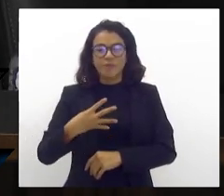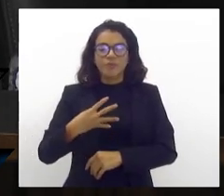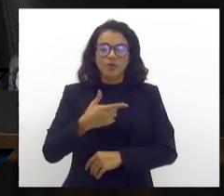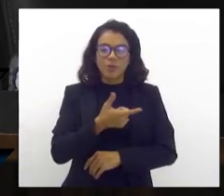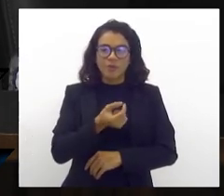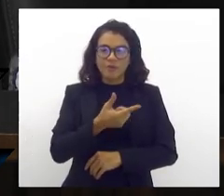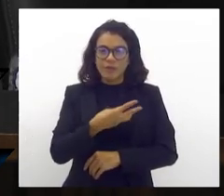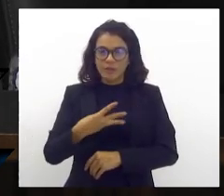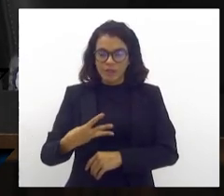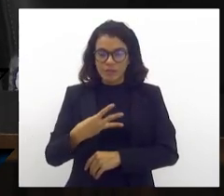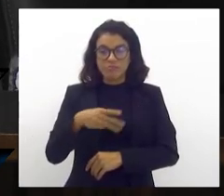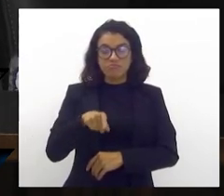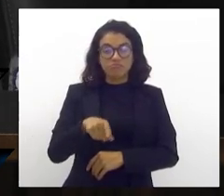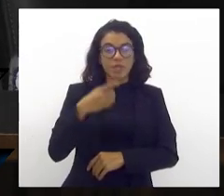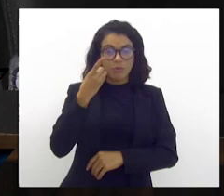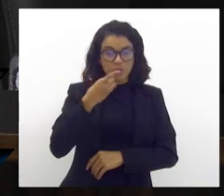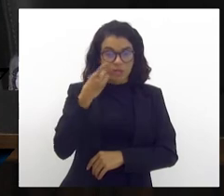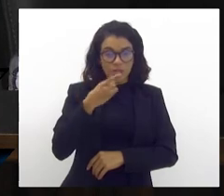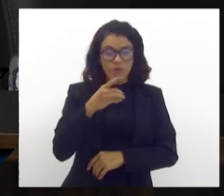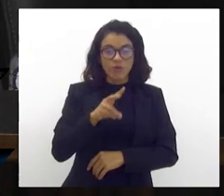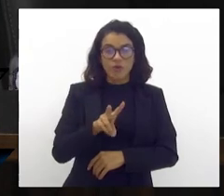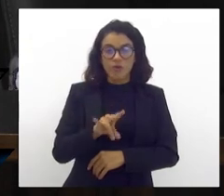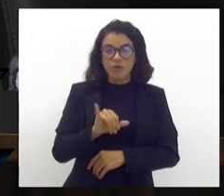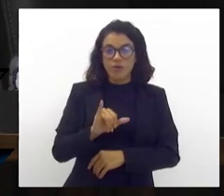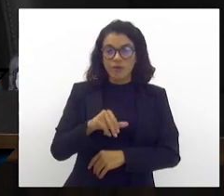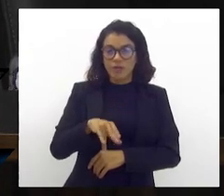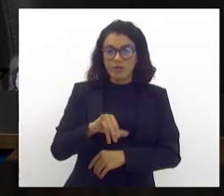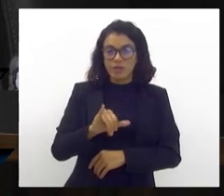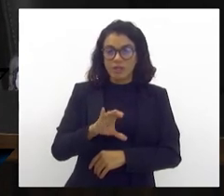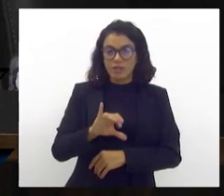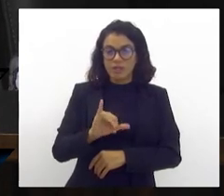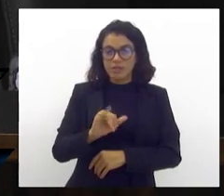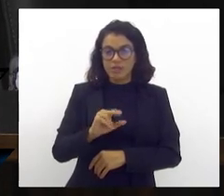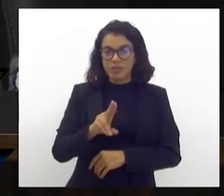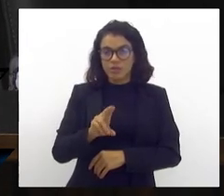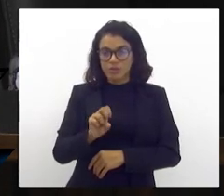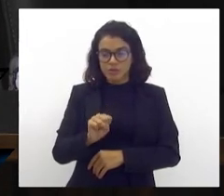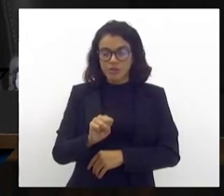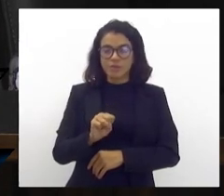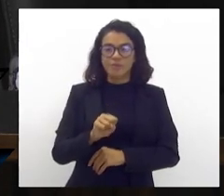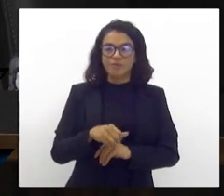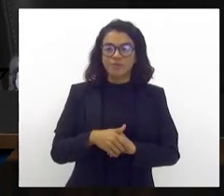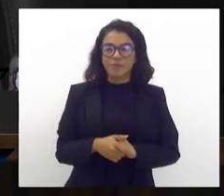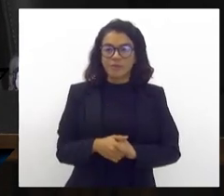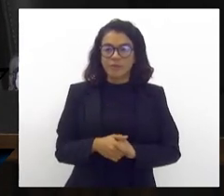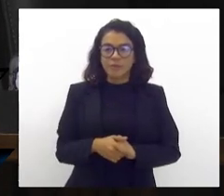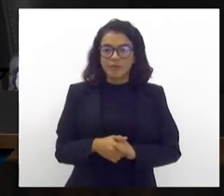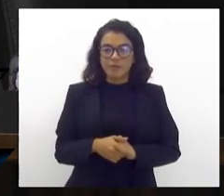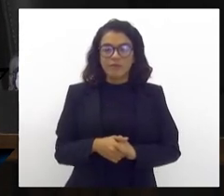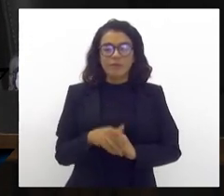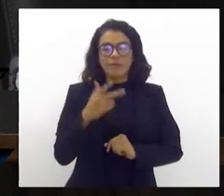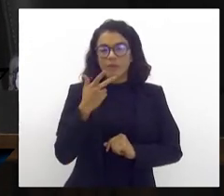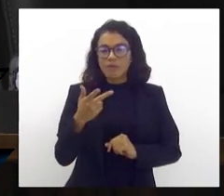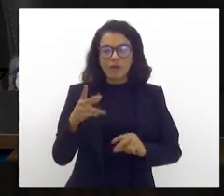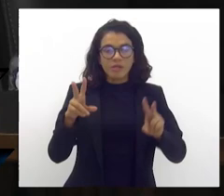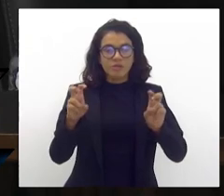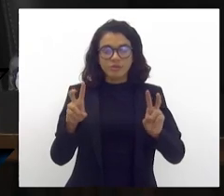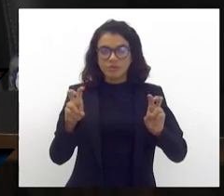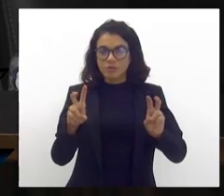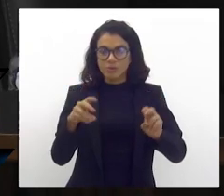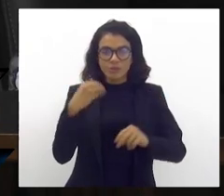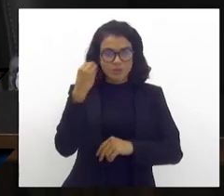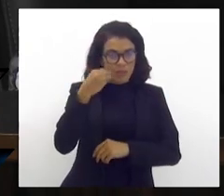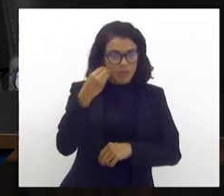2023, de autoria dos deputados Vinícius Cozzolino e Andrezinho Siciliano, que considera como